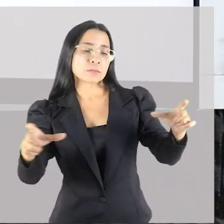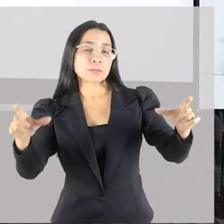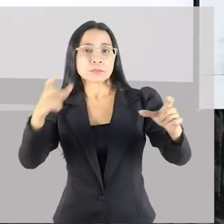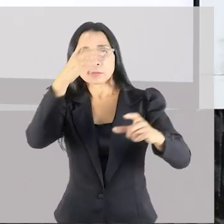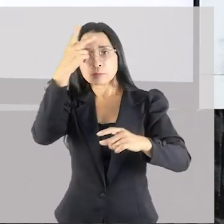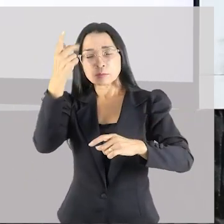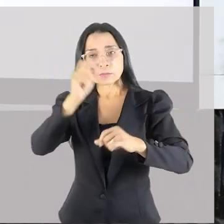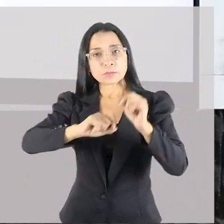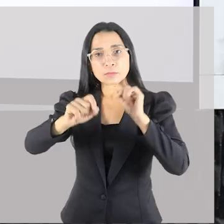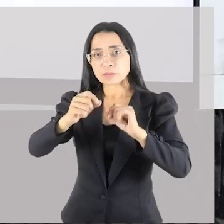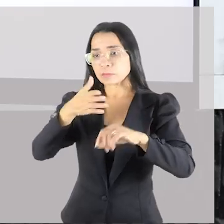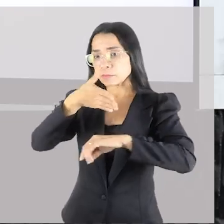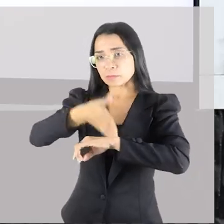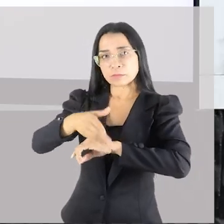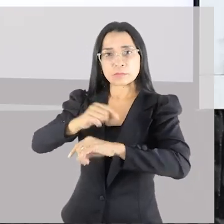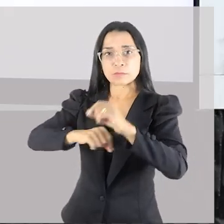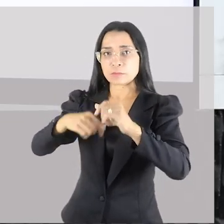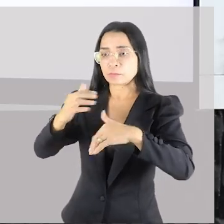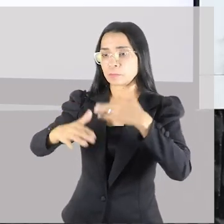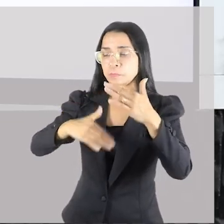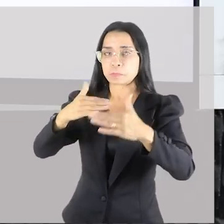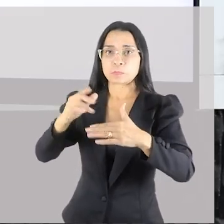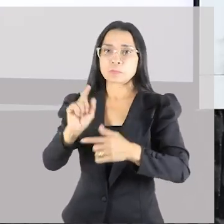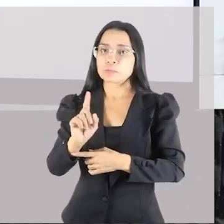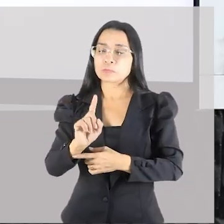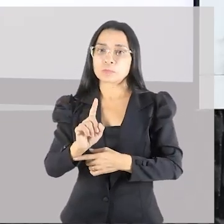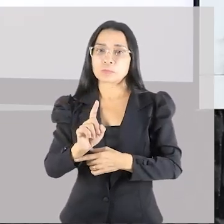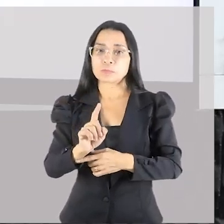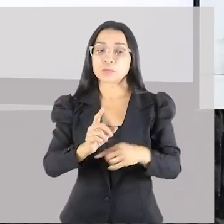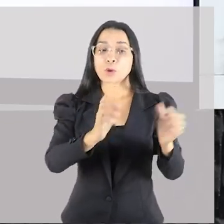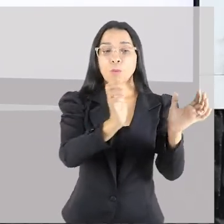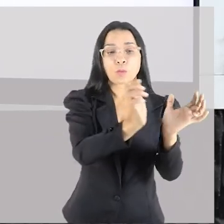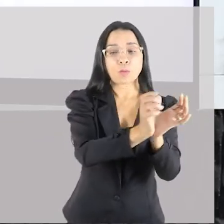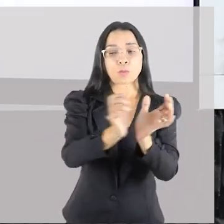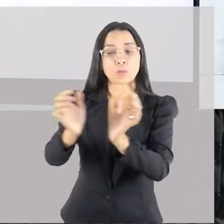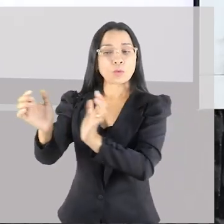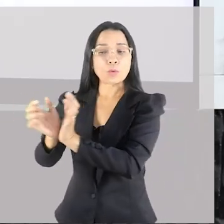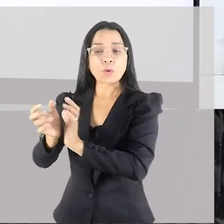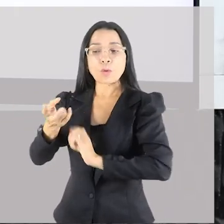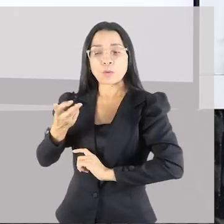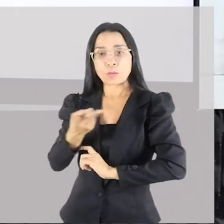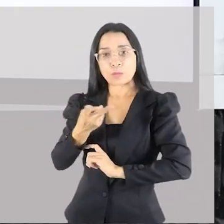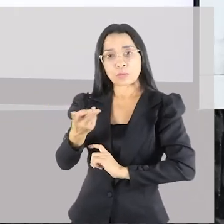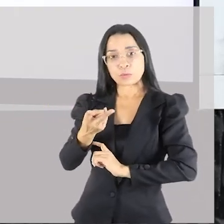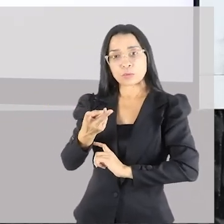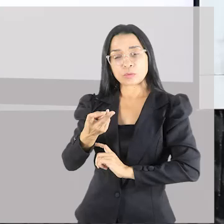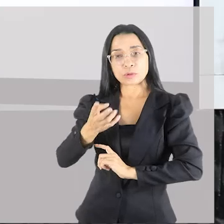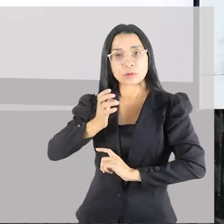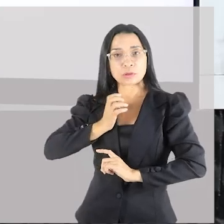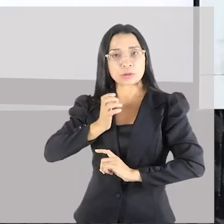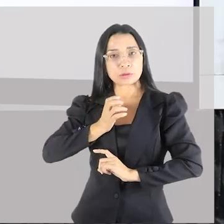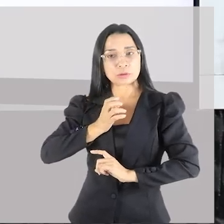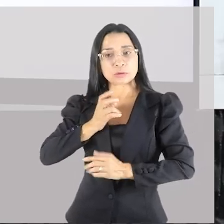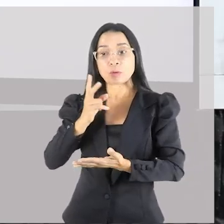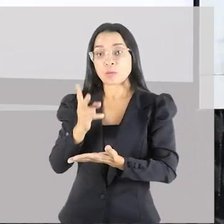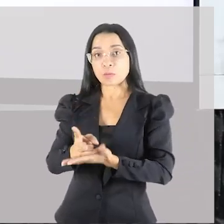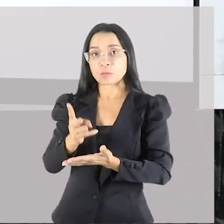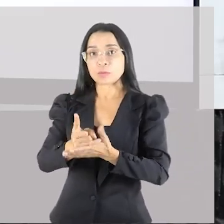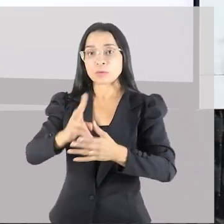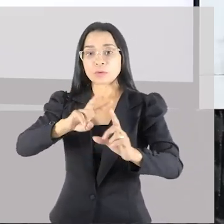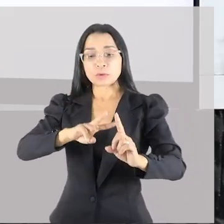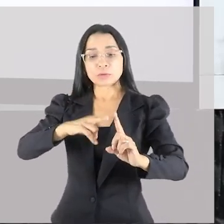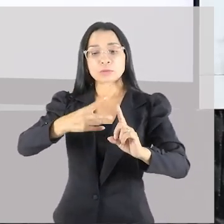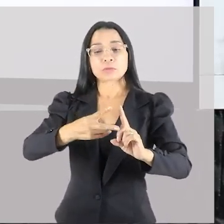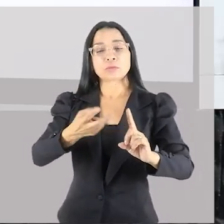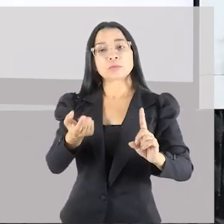da população ela não participou desse processo. Então eram dois grupos, era a elite, que queriam manter seus privilégios, ou que